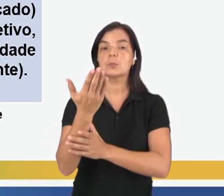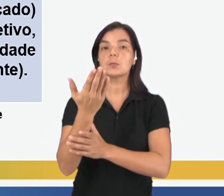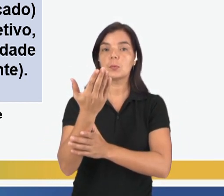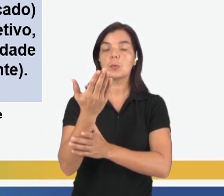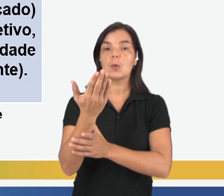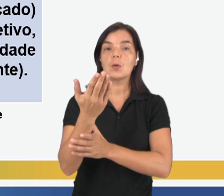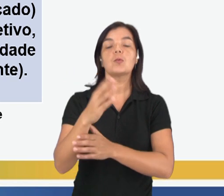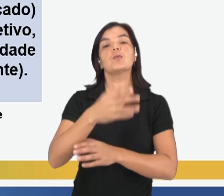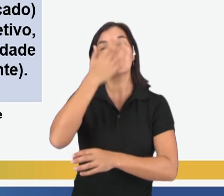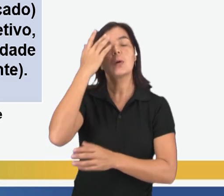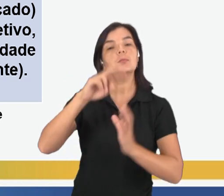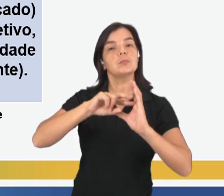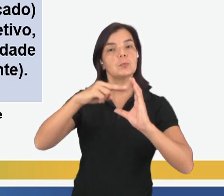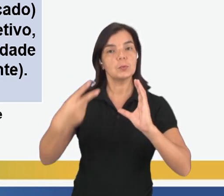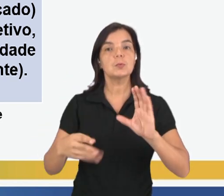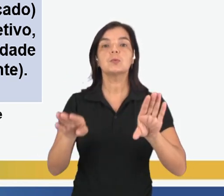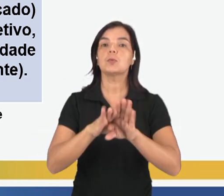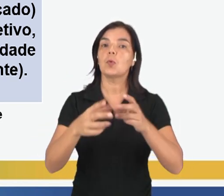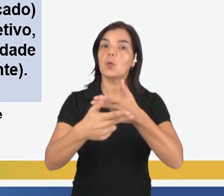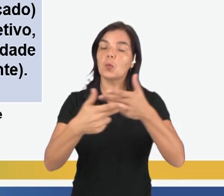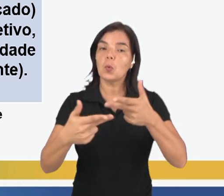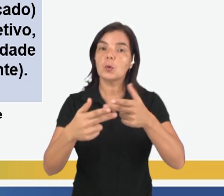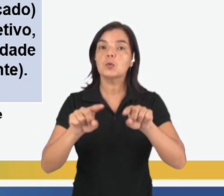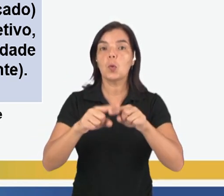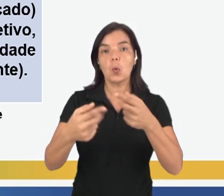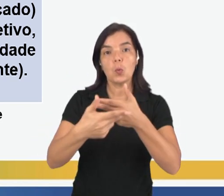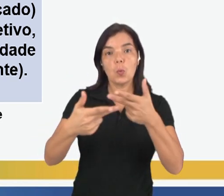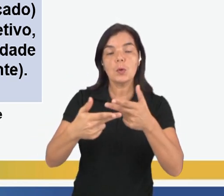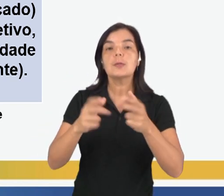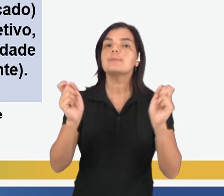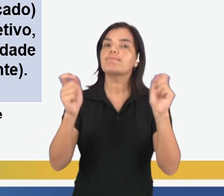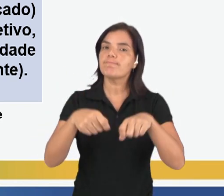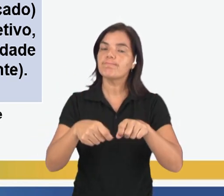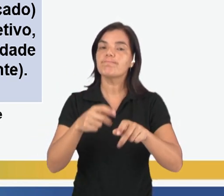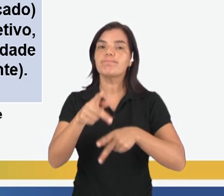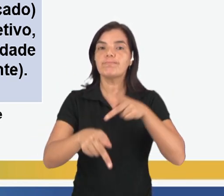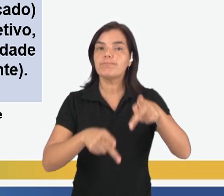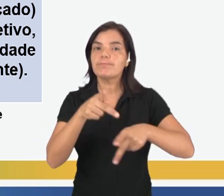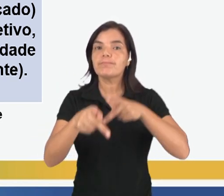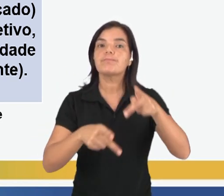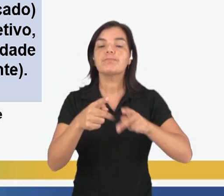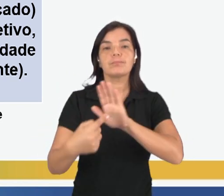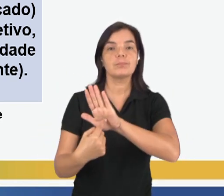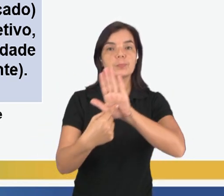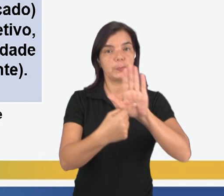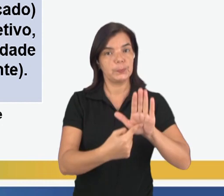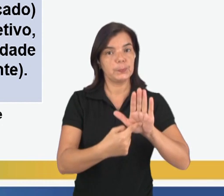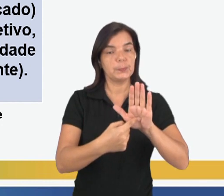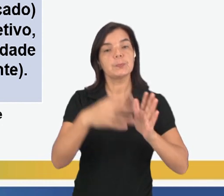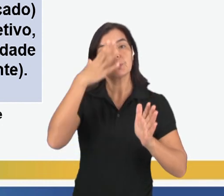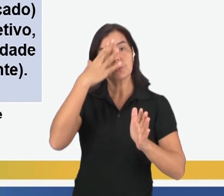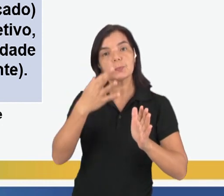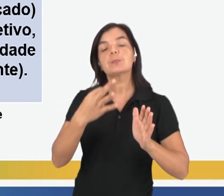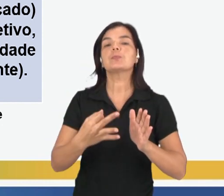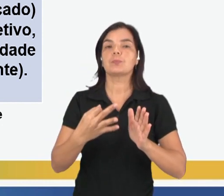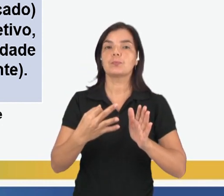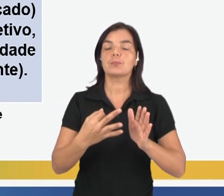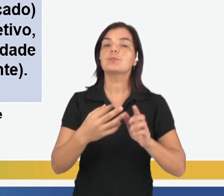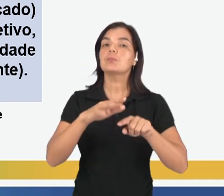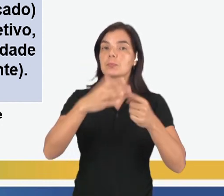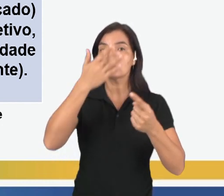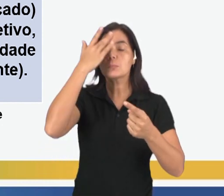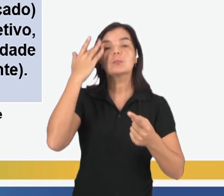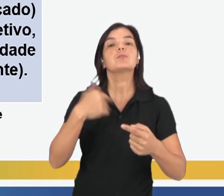destacam personalidades, fatos ou mistérios que, de modo público, manifestam as convicções do